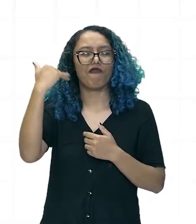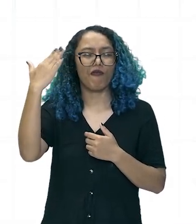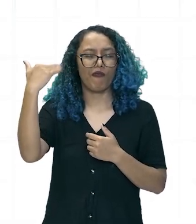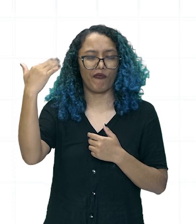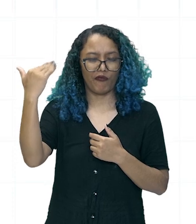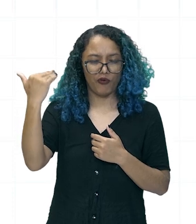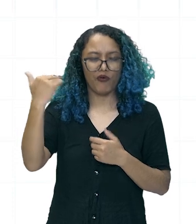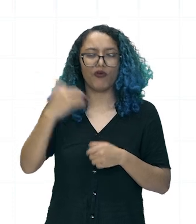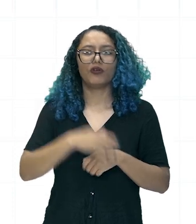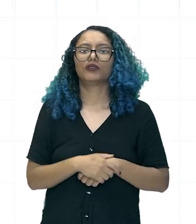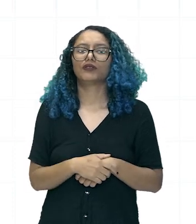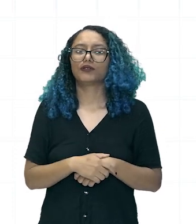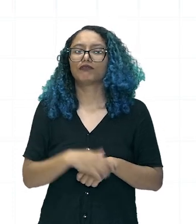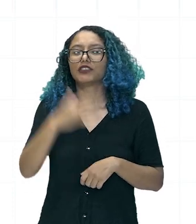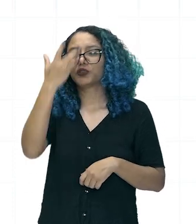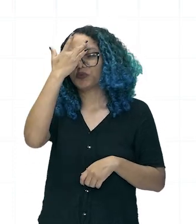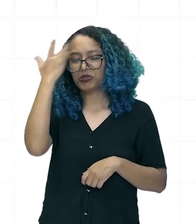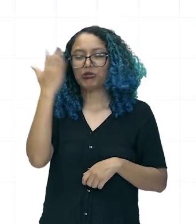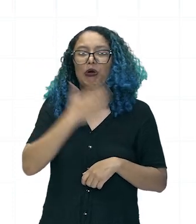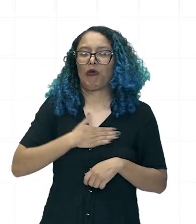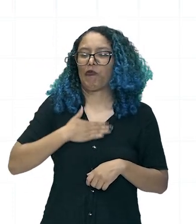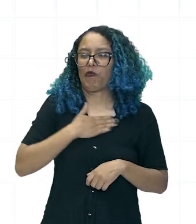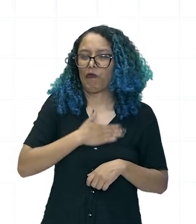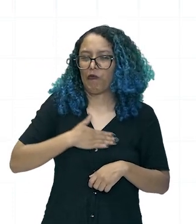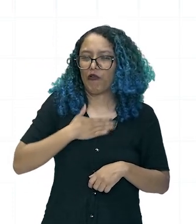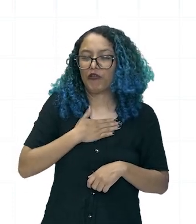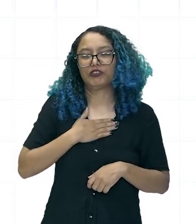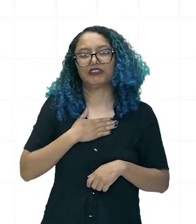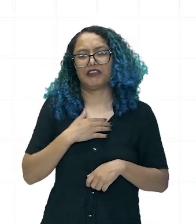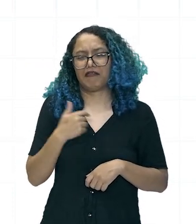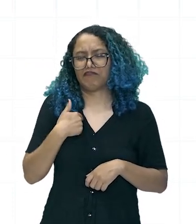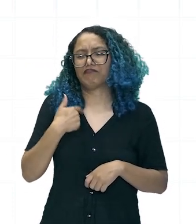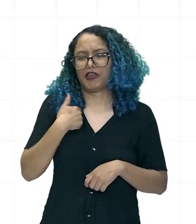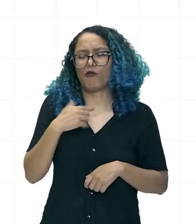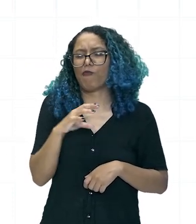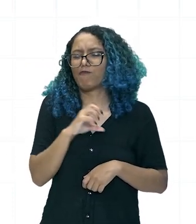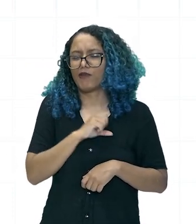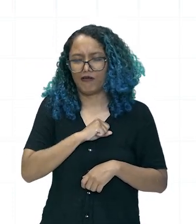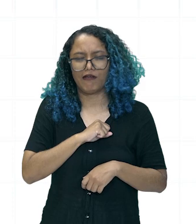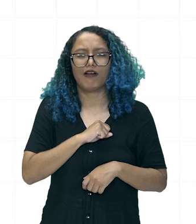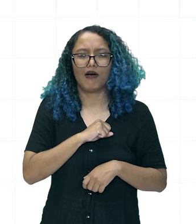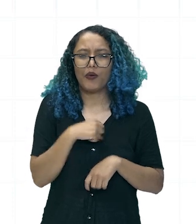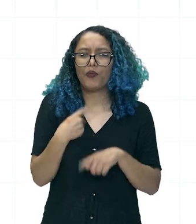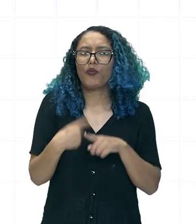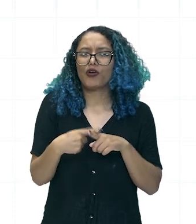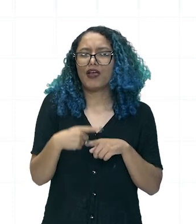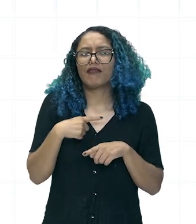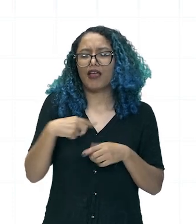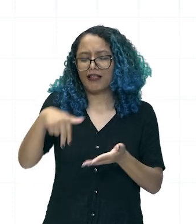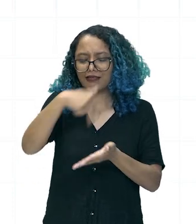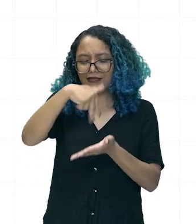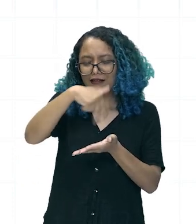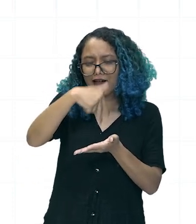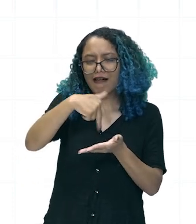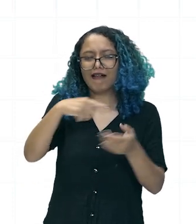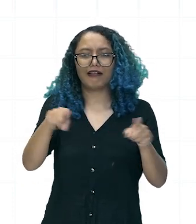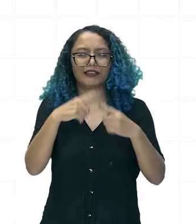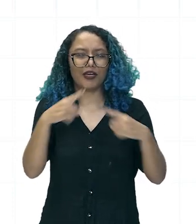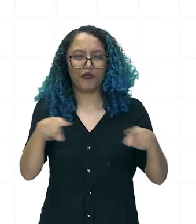Este treino tem a combinação perfeita entre músicas e movimentos, entre